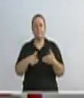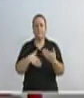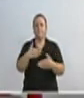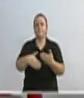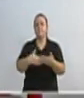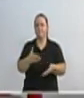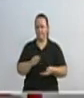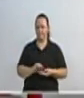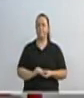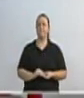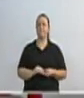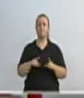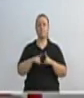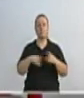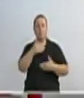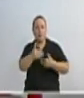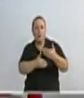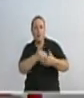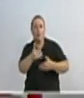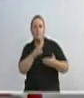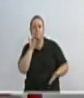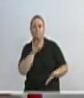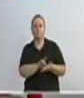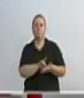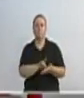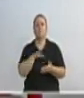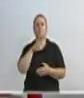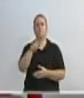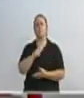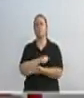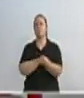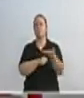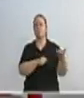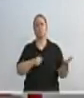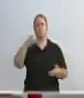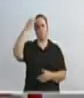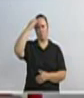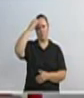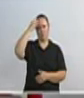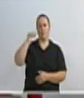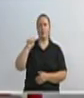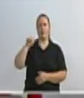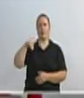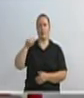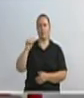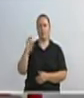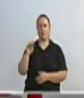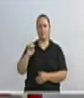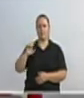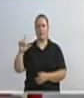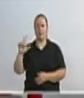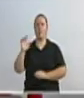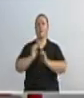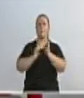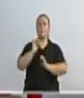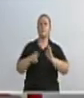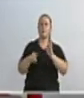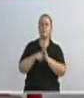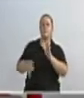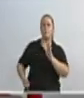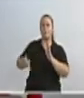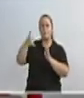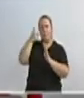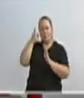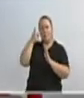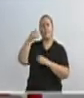avançar de uma vez por todas. E aí todos têm culpa. A Anatel tem culpa, as empresas de telefonia têm culpa, o poder